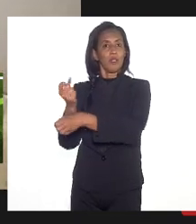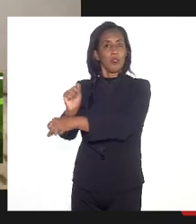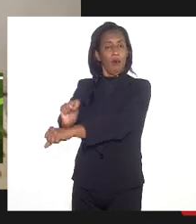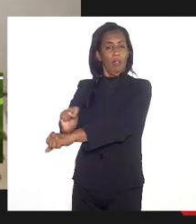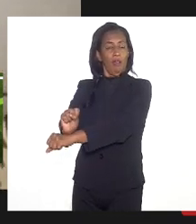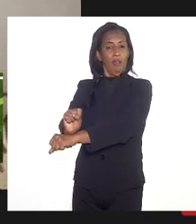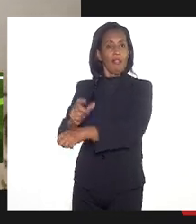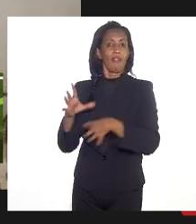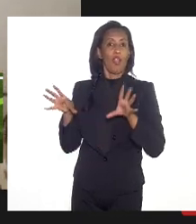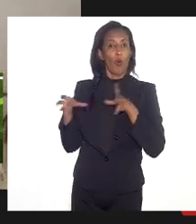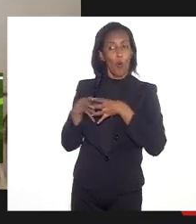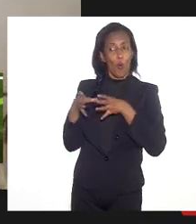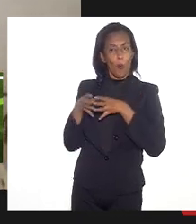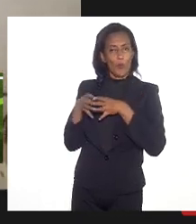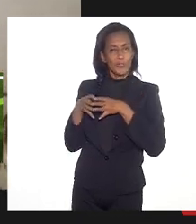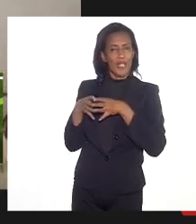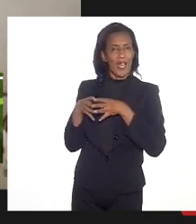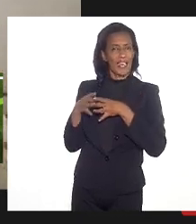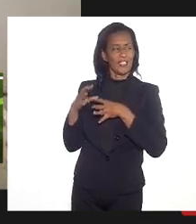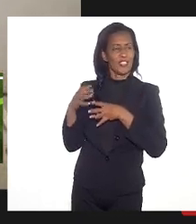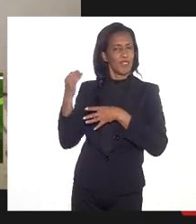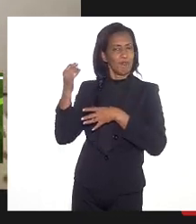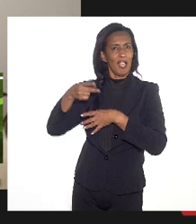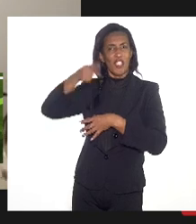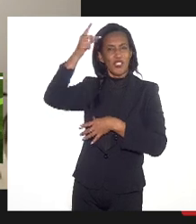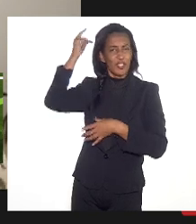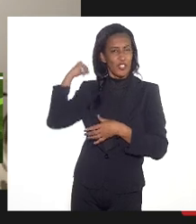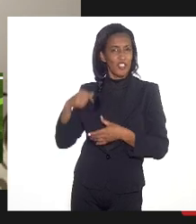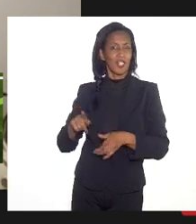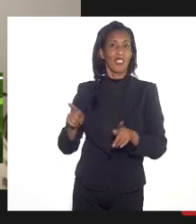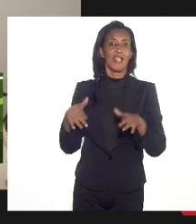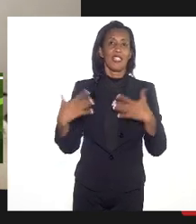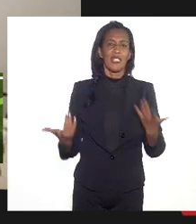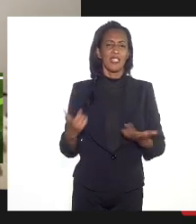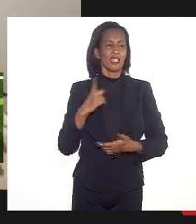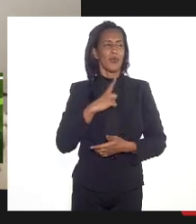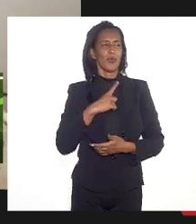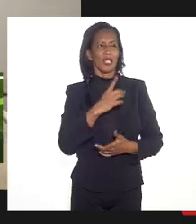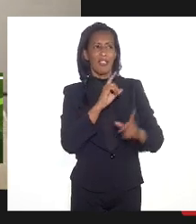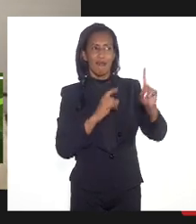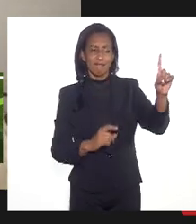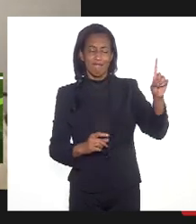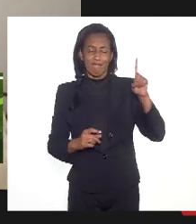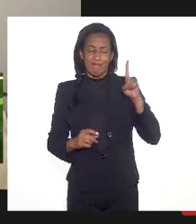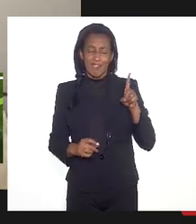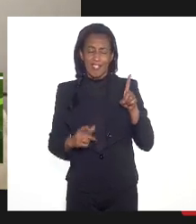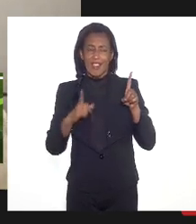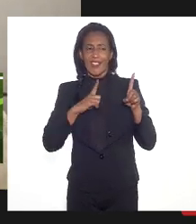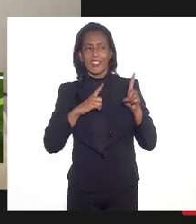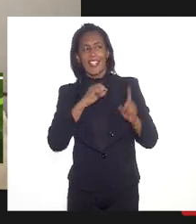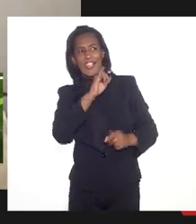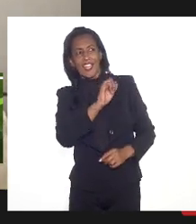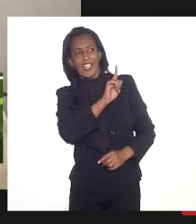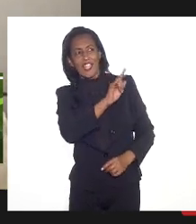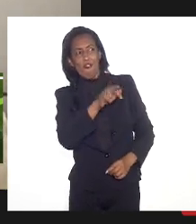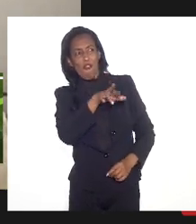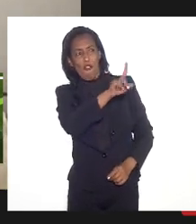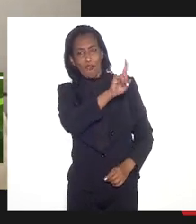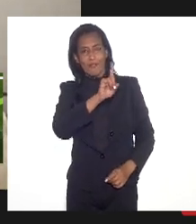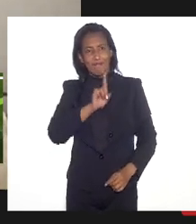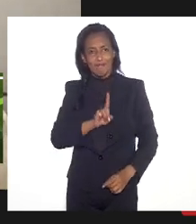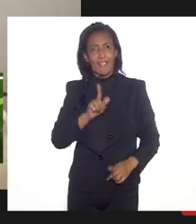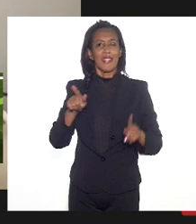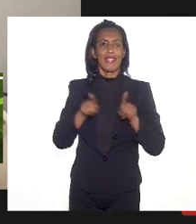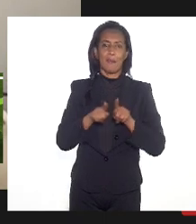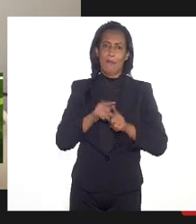ocorre nas comunidades tradicionais. Então, sem dúvida nenhuma, ter o senhor aqui, ter a Dona Ivone, é